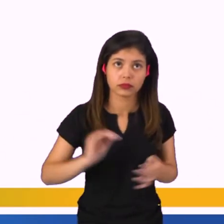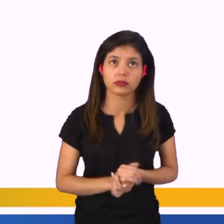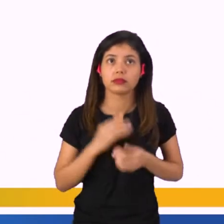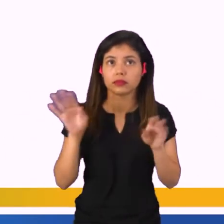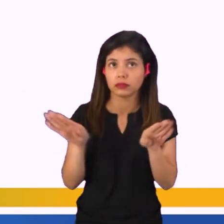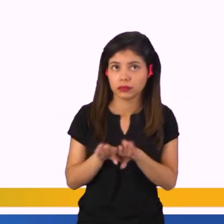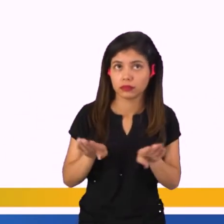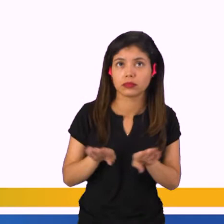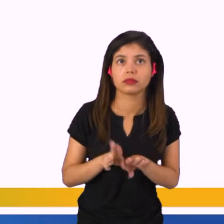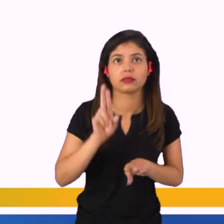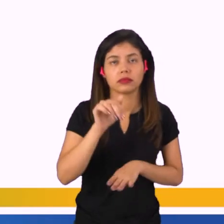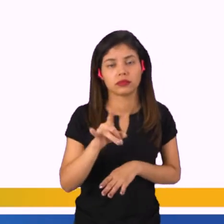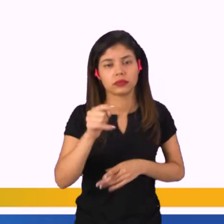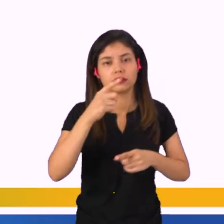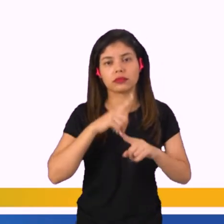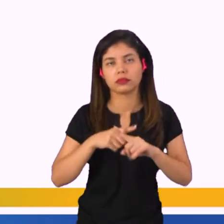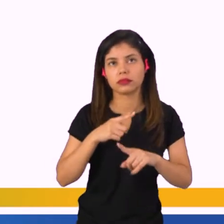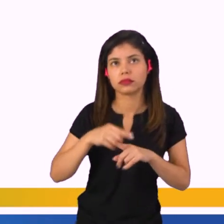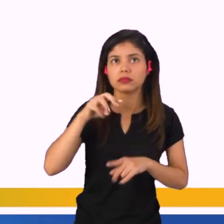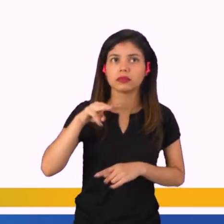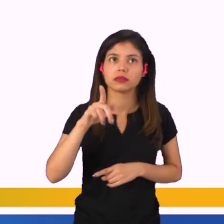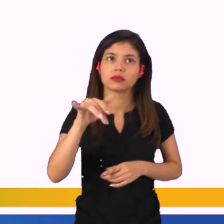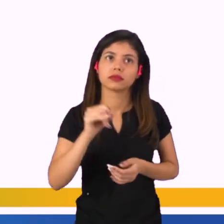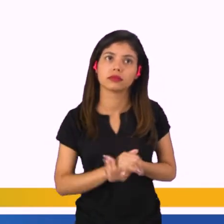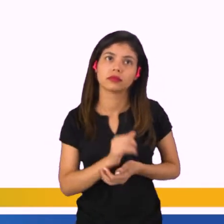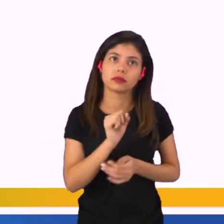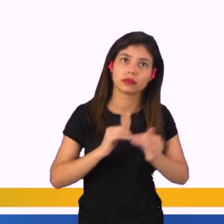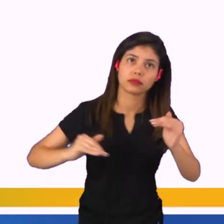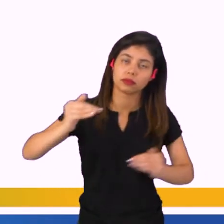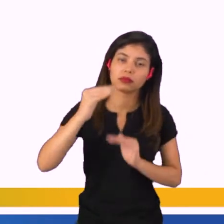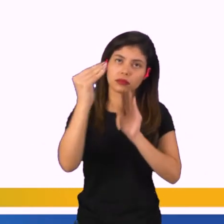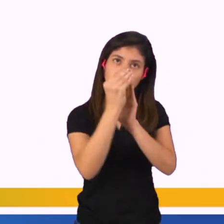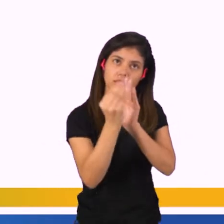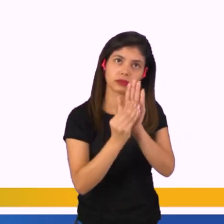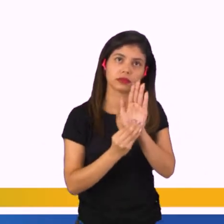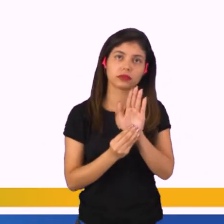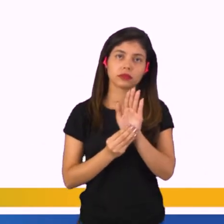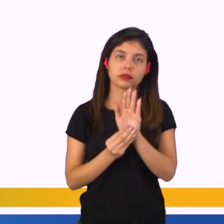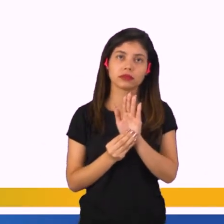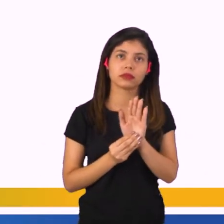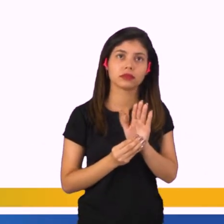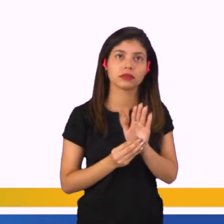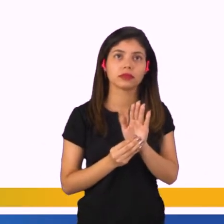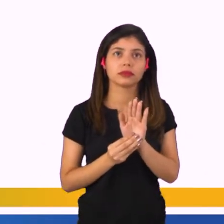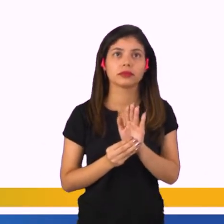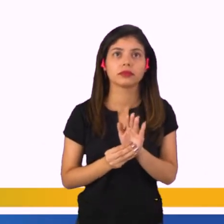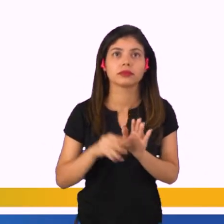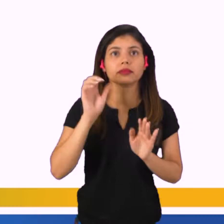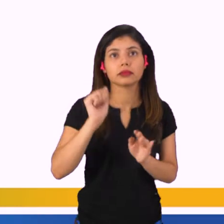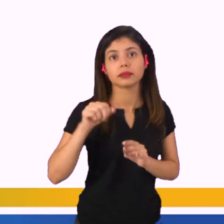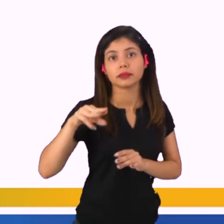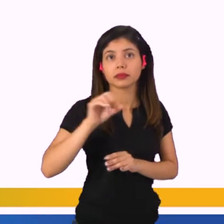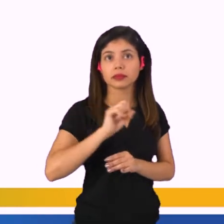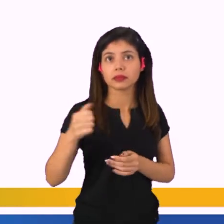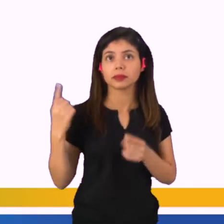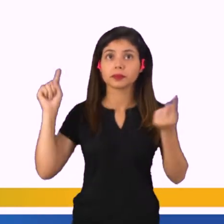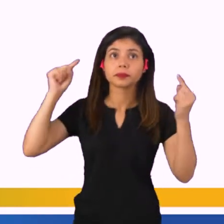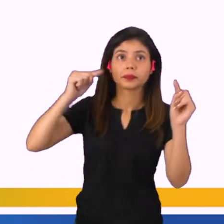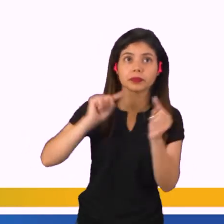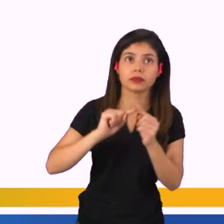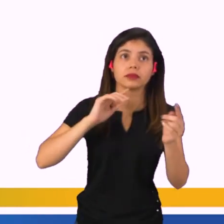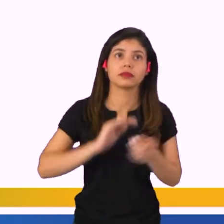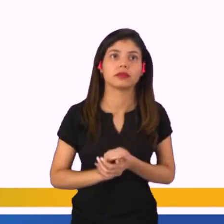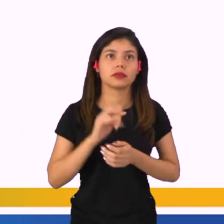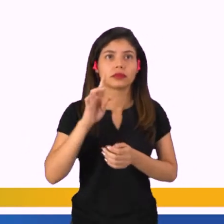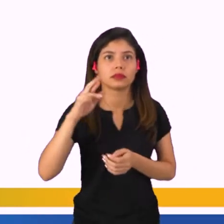vamos definir também as unidades múltiplas e submúltiplas da unidade padrão, que é o quilograma. A massa